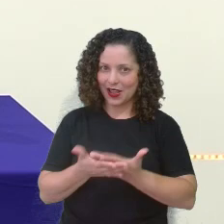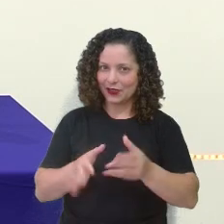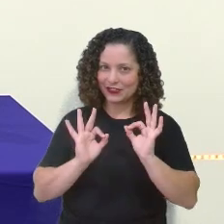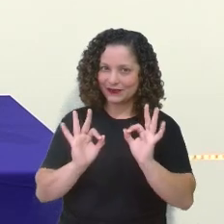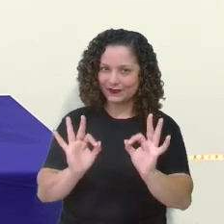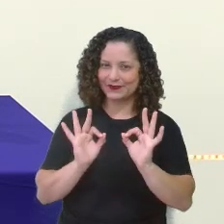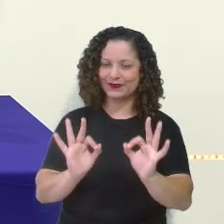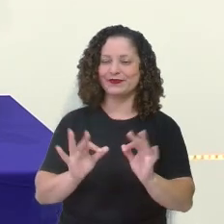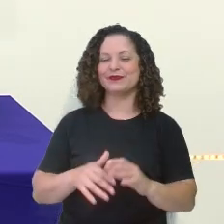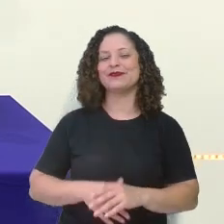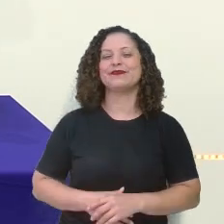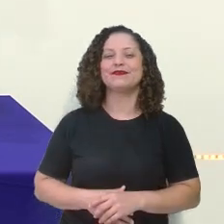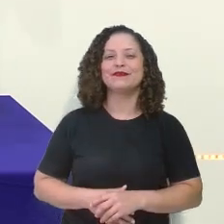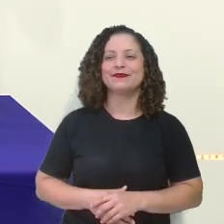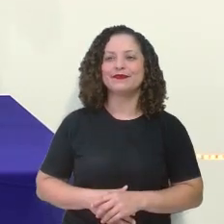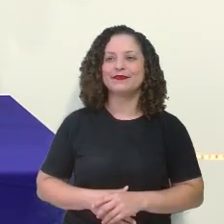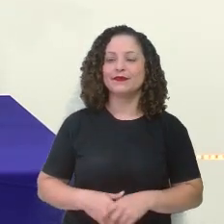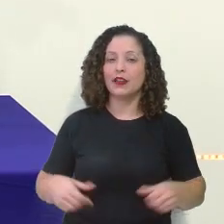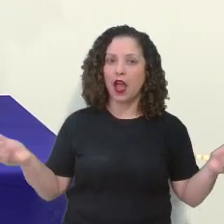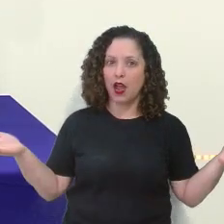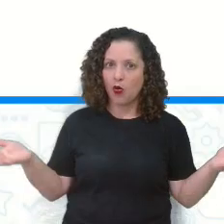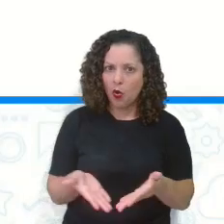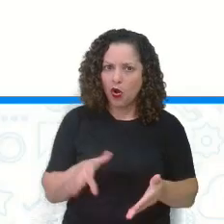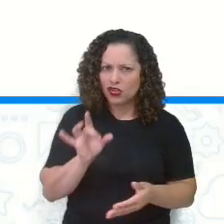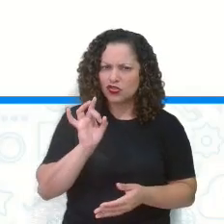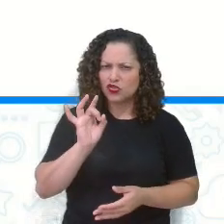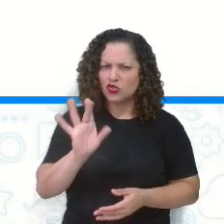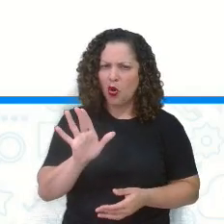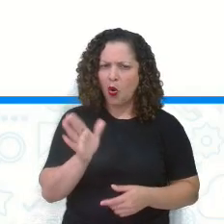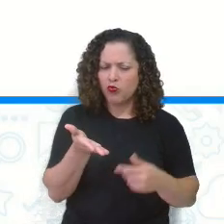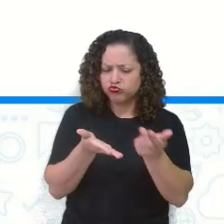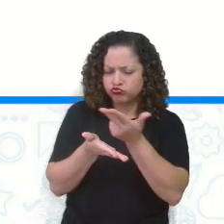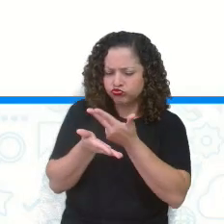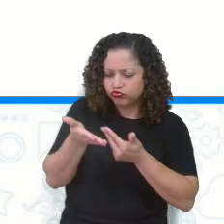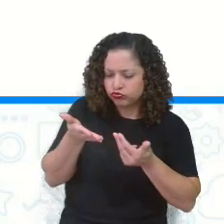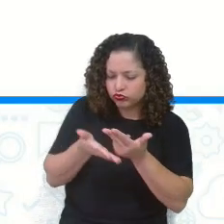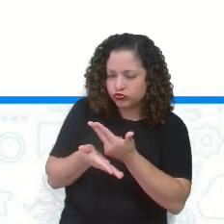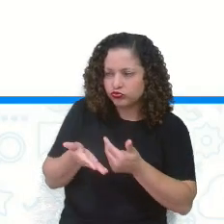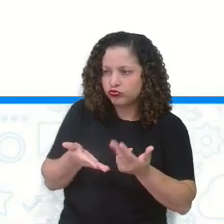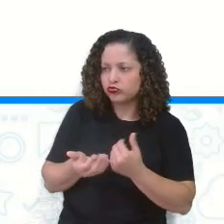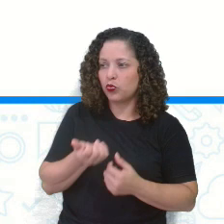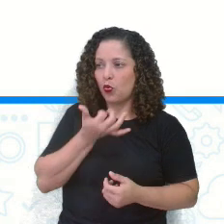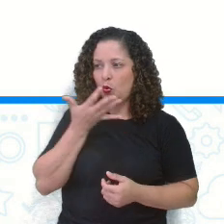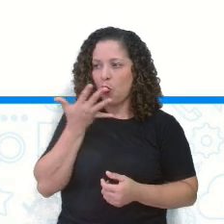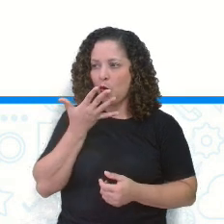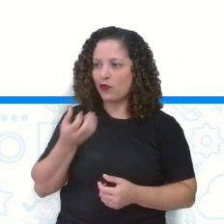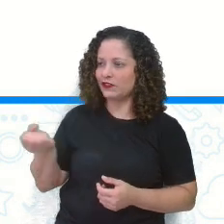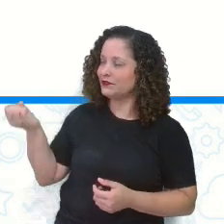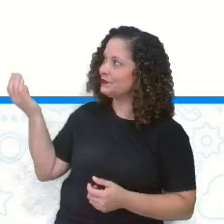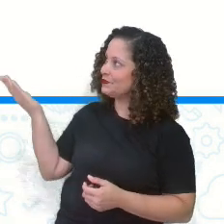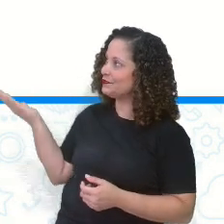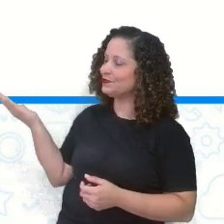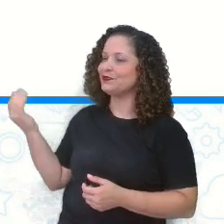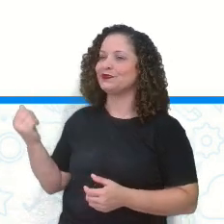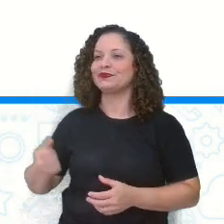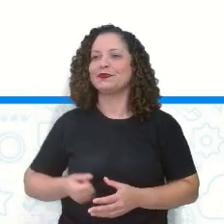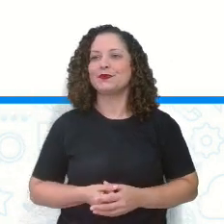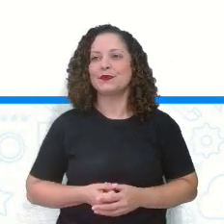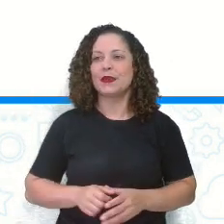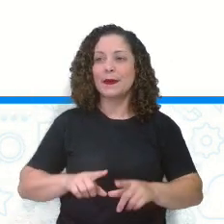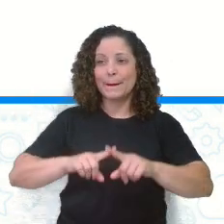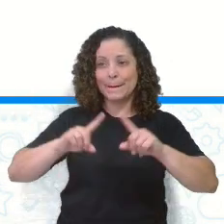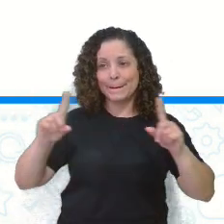Muito bem, Iago. Então, agora é só decorar e ele vai ficar assim, ó, do jeitinho que está o meu, tá? Mas se